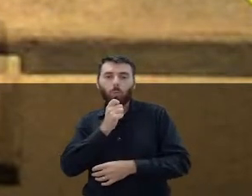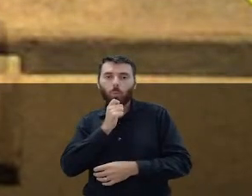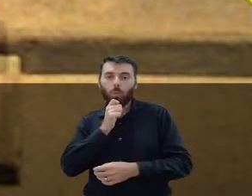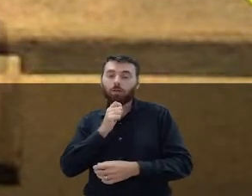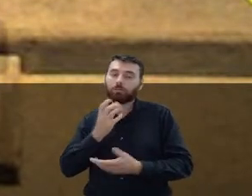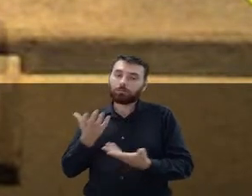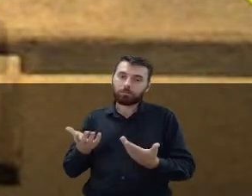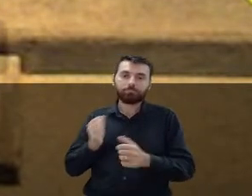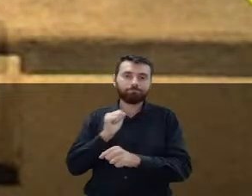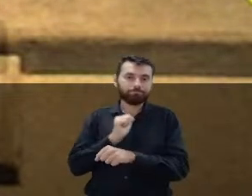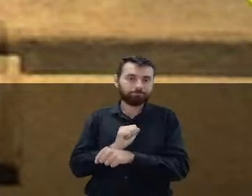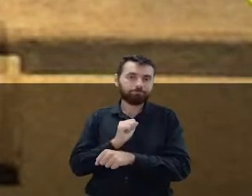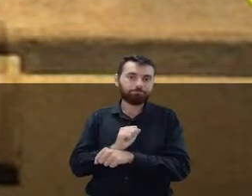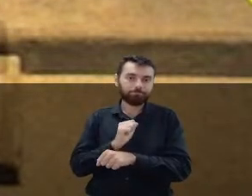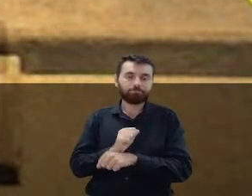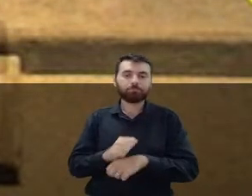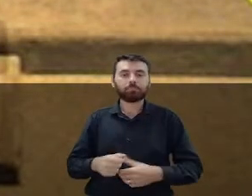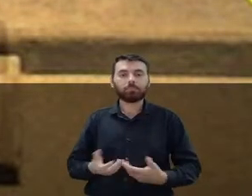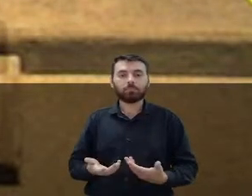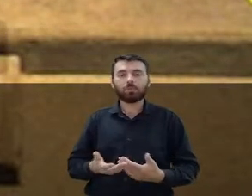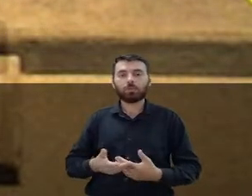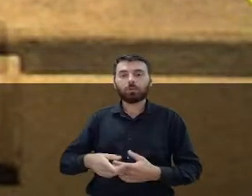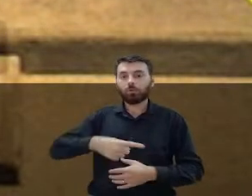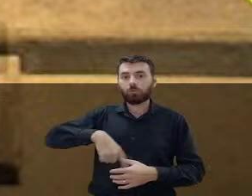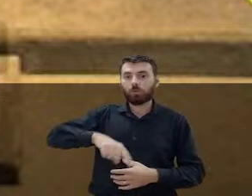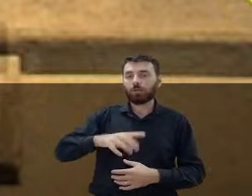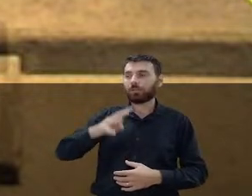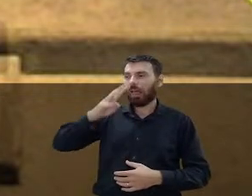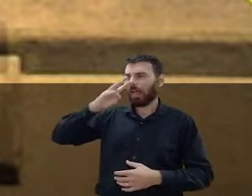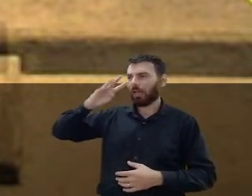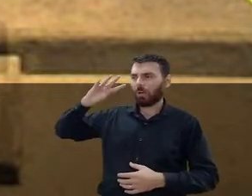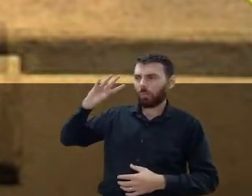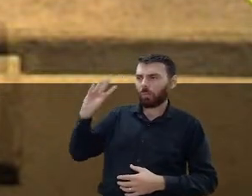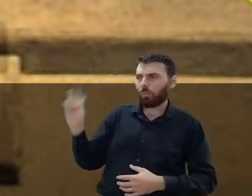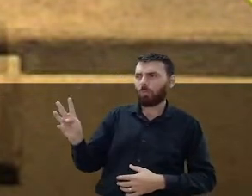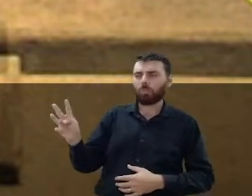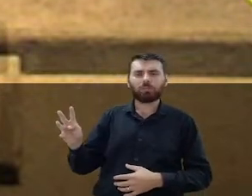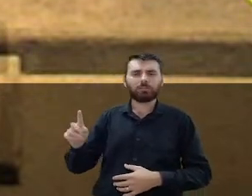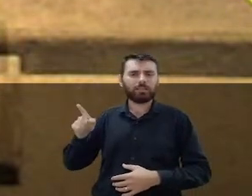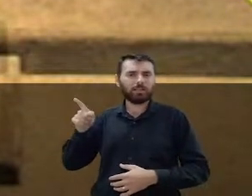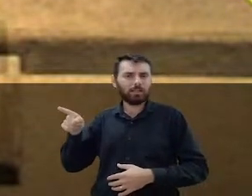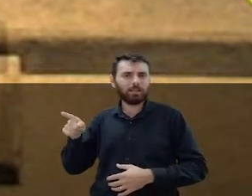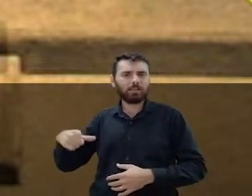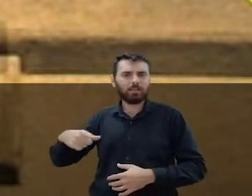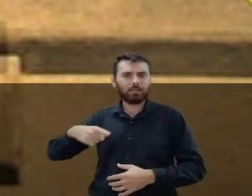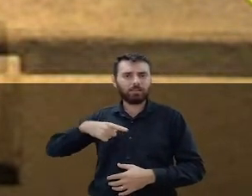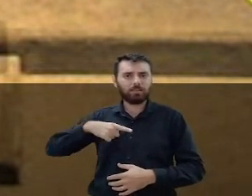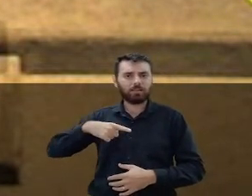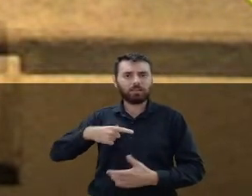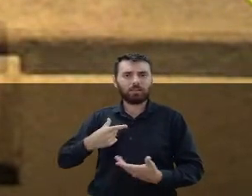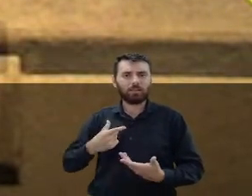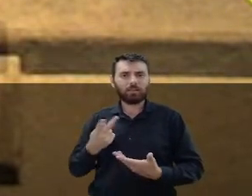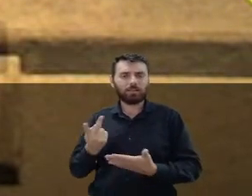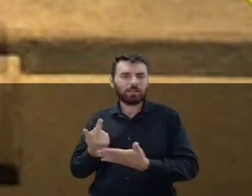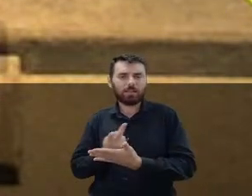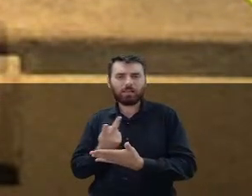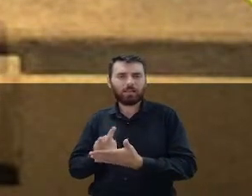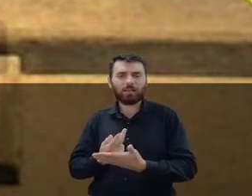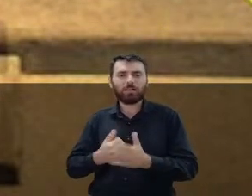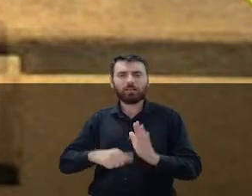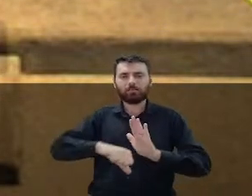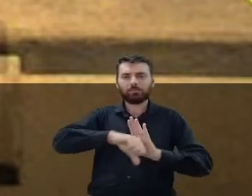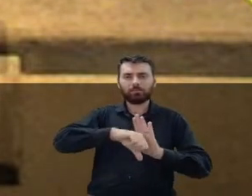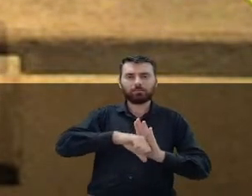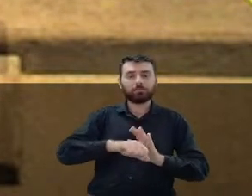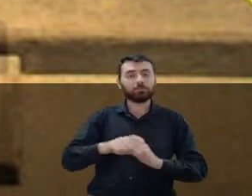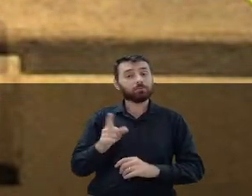Não estamos aqui a acusar de todo a reclamante de alguma, né, de algo, mas ela tem realmente